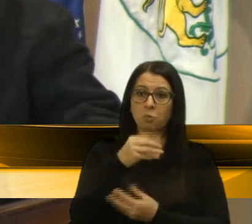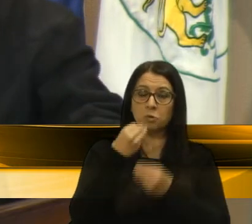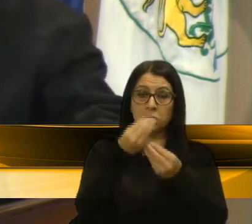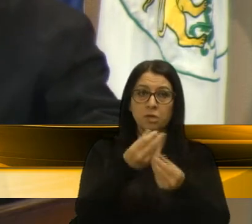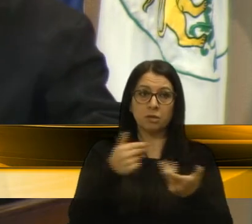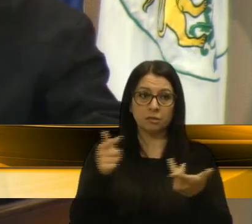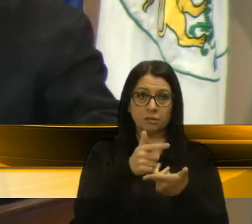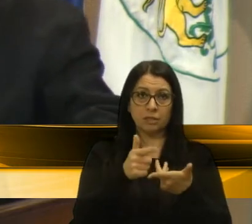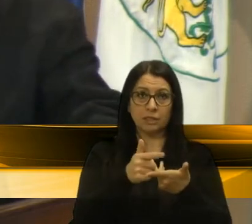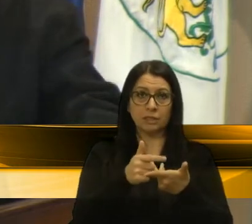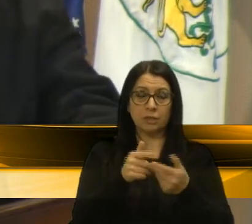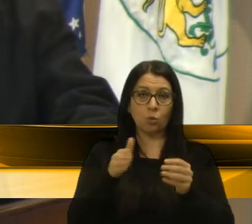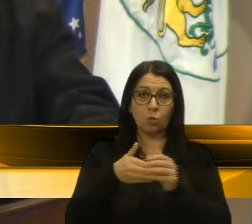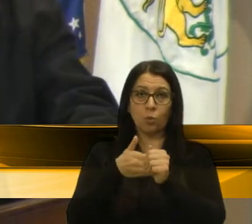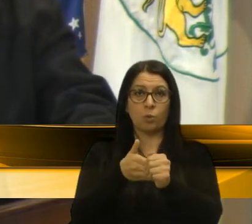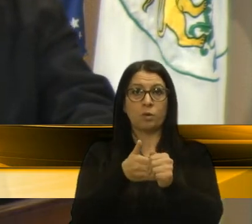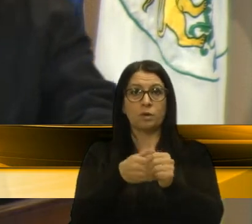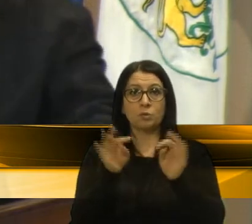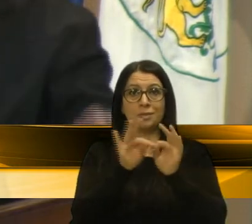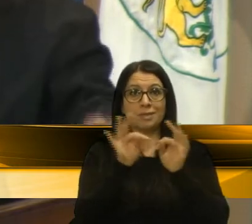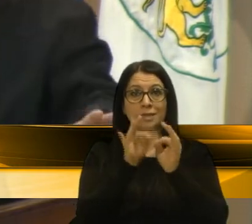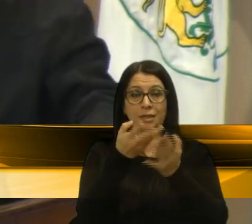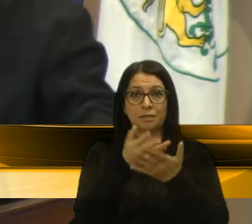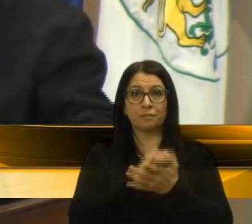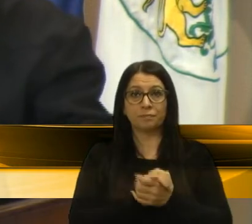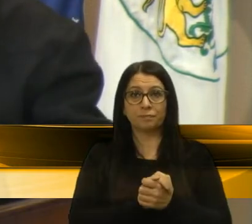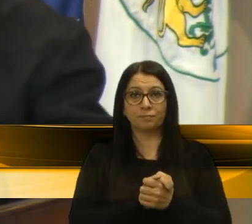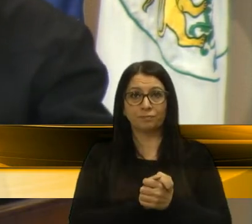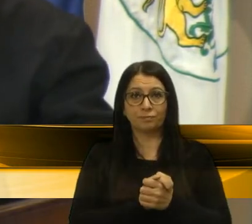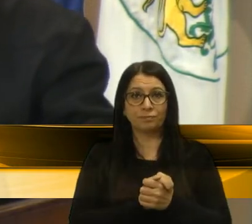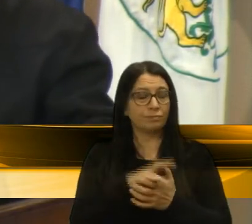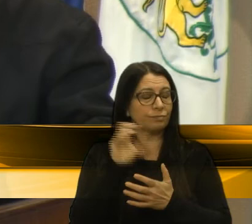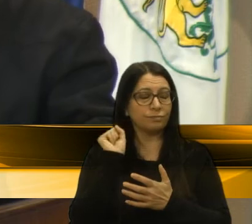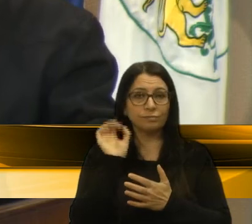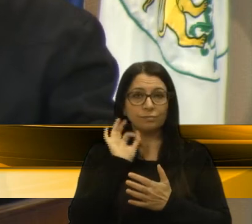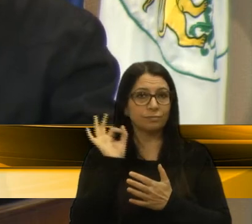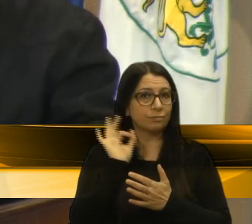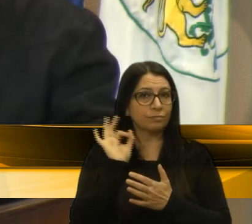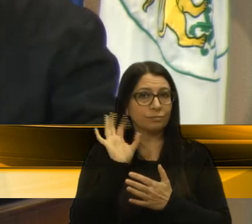categoricamente, orientando inclusive os técnicos a...